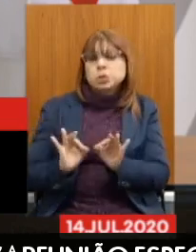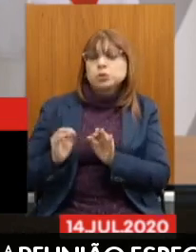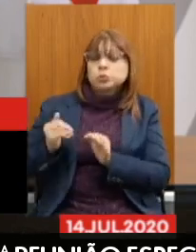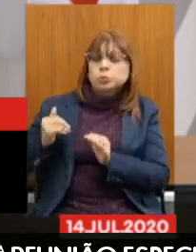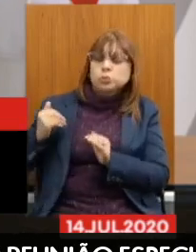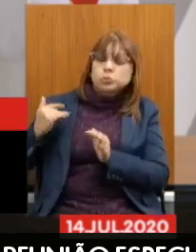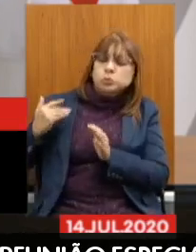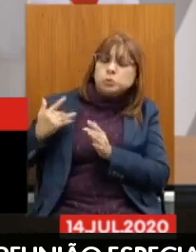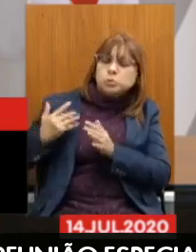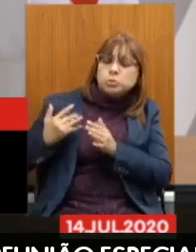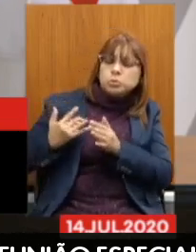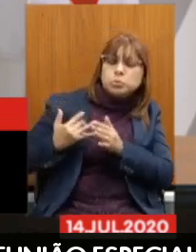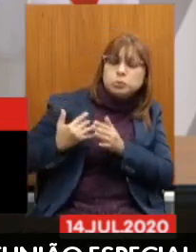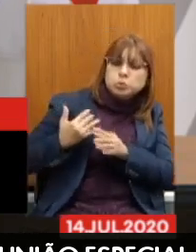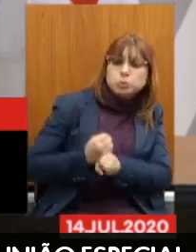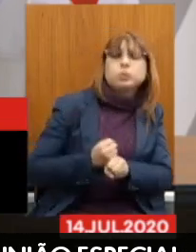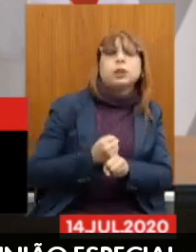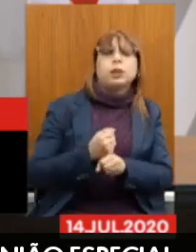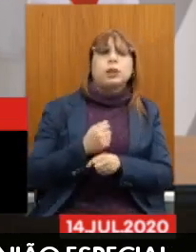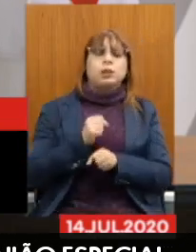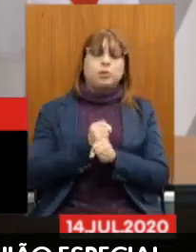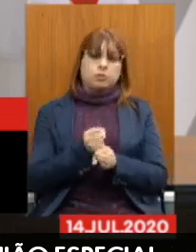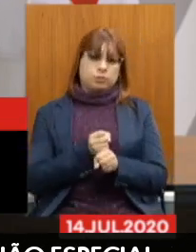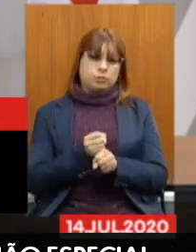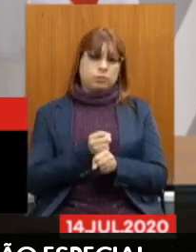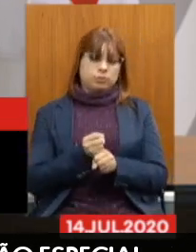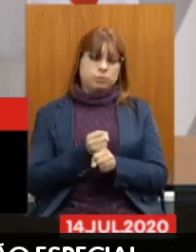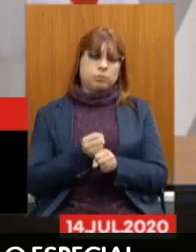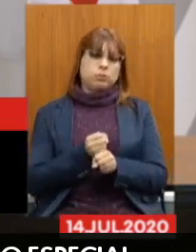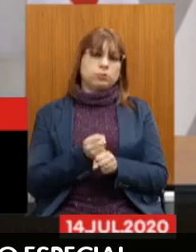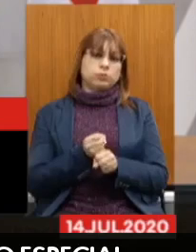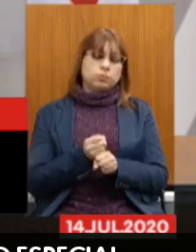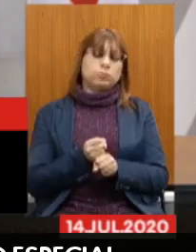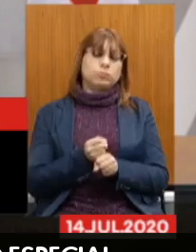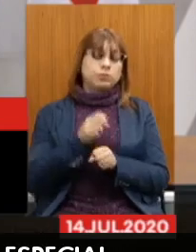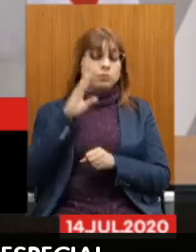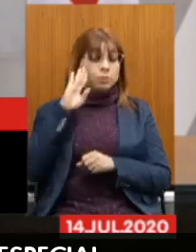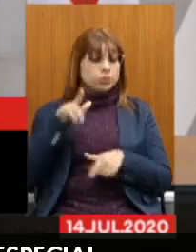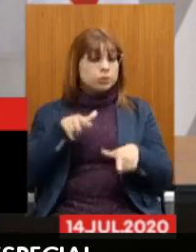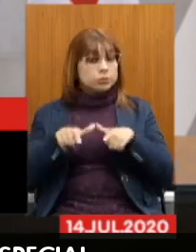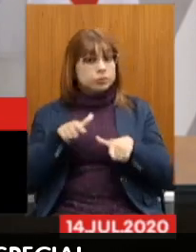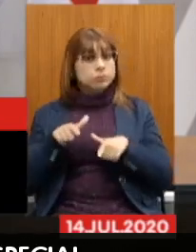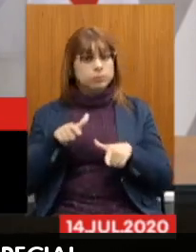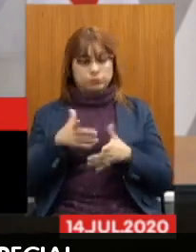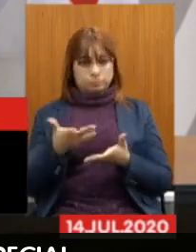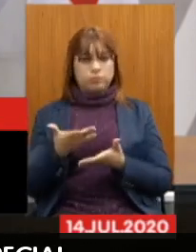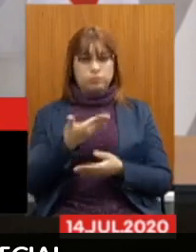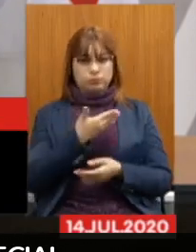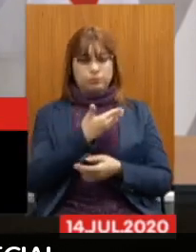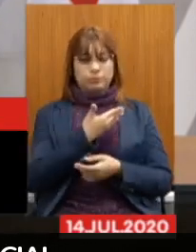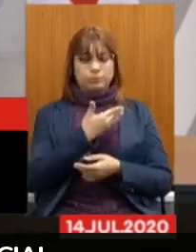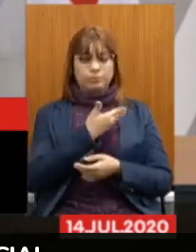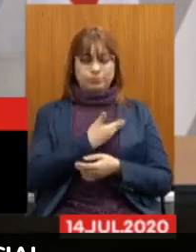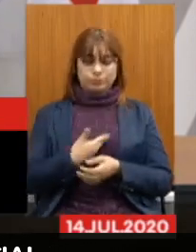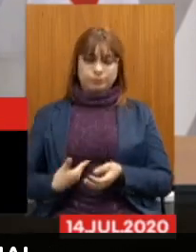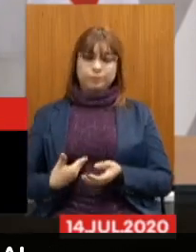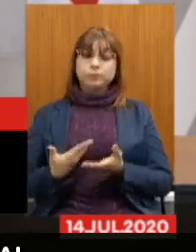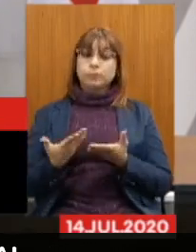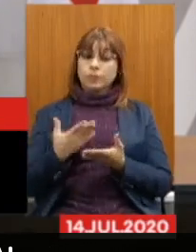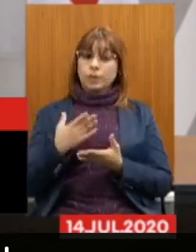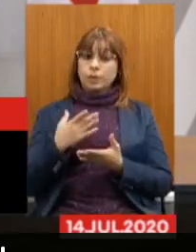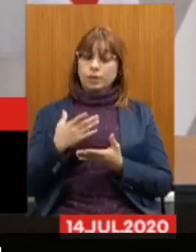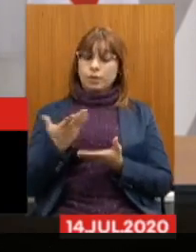o seu período de trabalho, muito exclusivamente no setor público, o governo agora quer